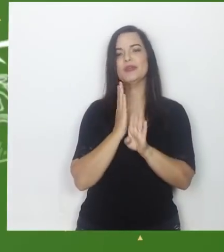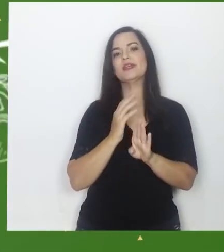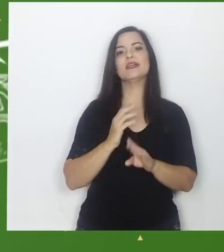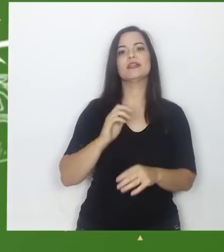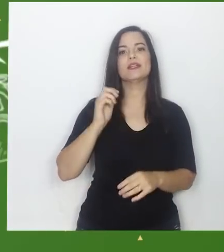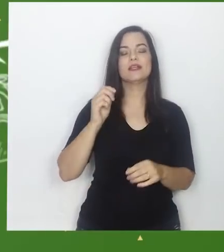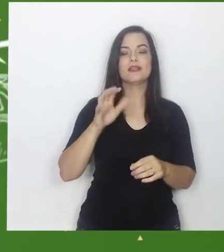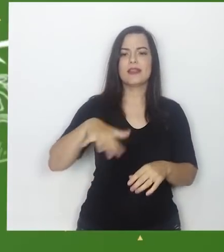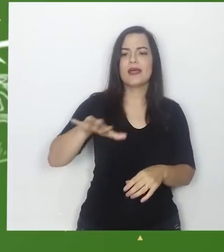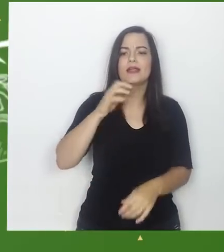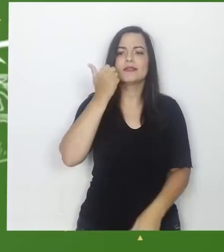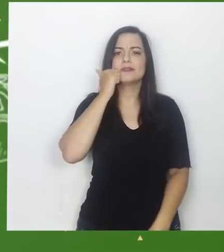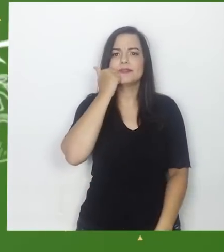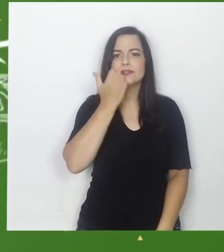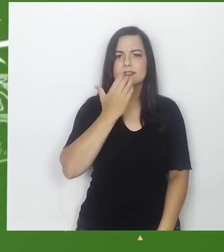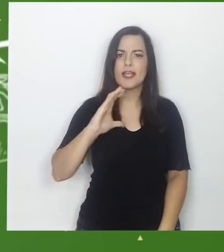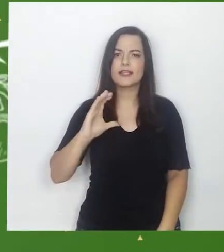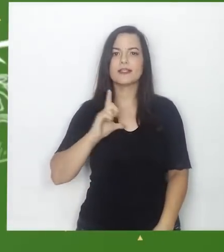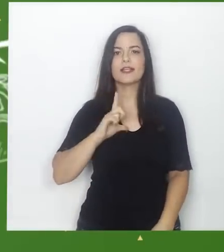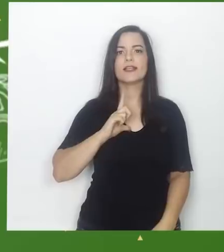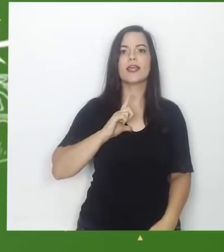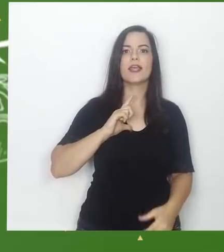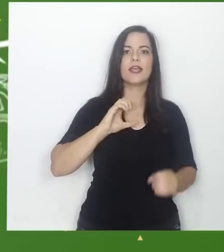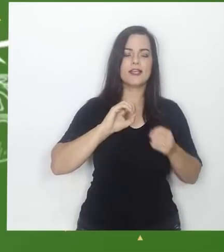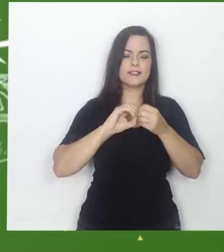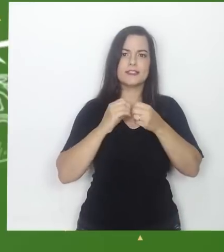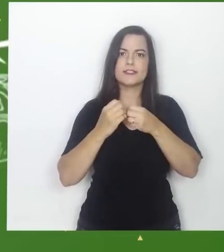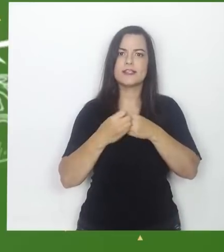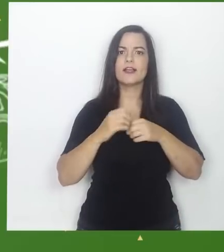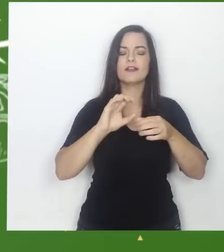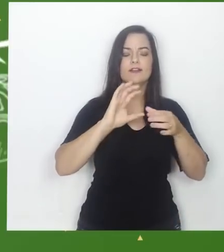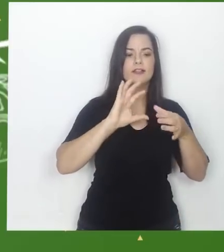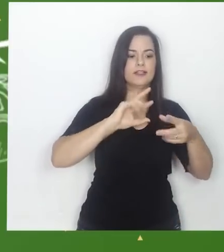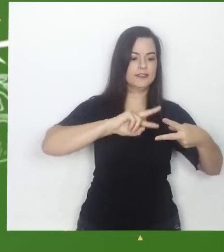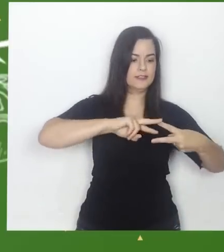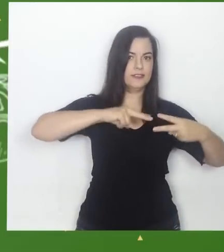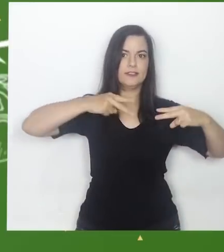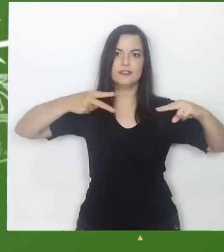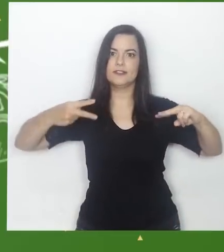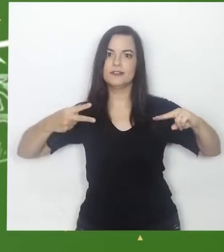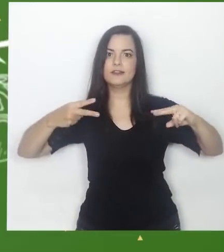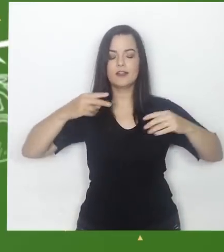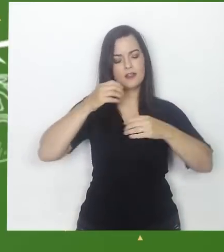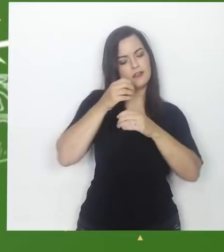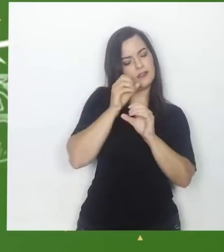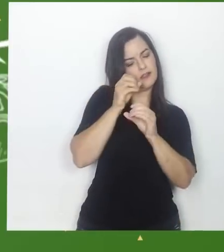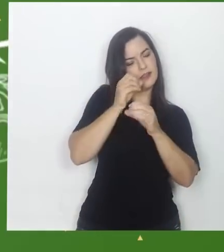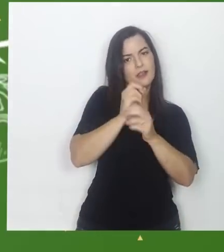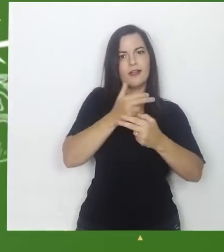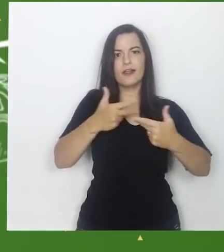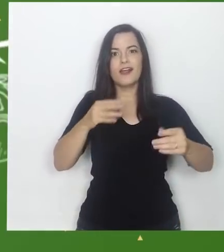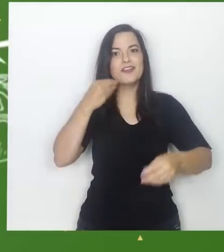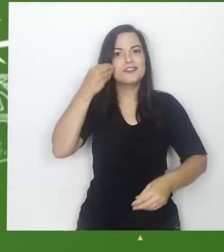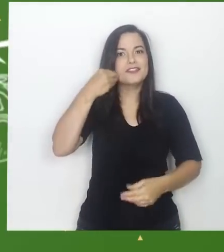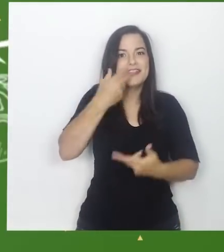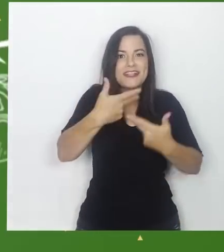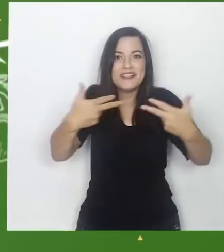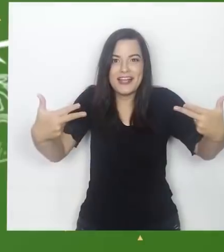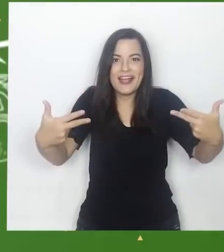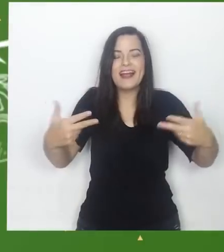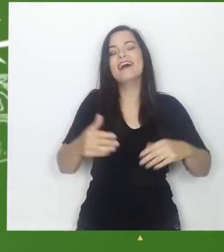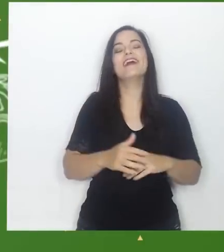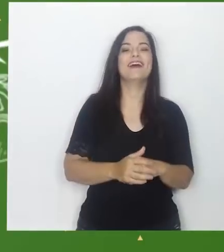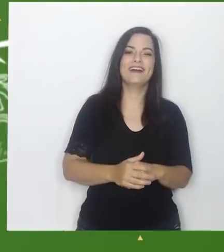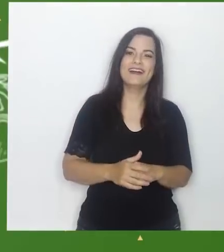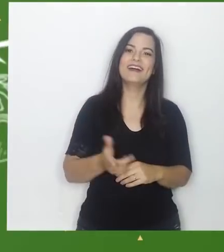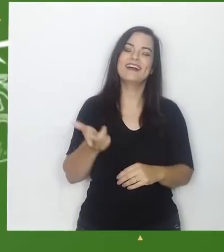tinha célula, DNA, né, o telescópio, o planeta, experiências da ciência, enriqueceram